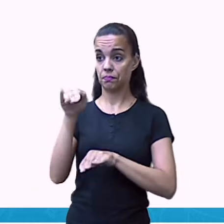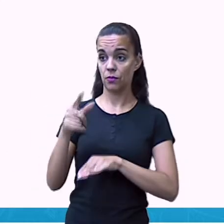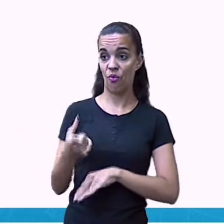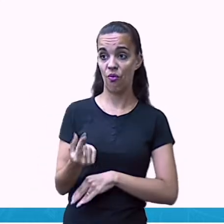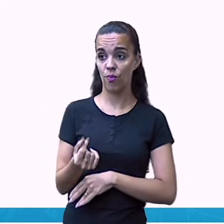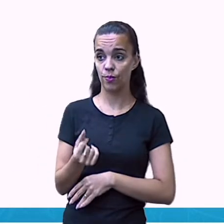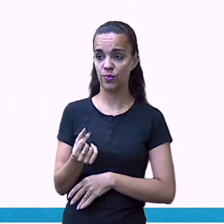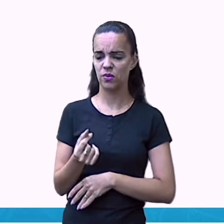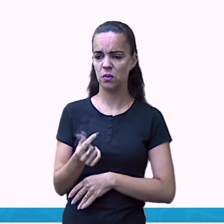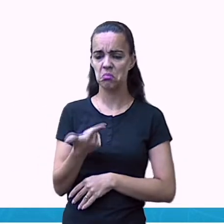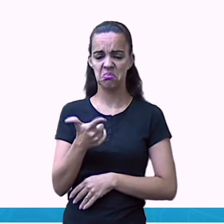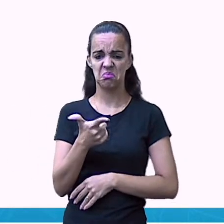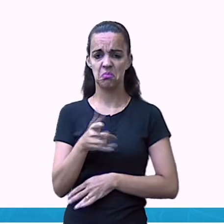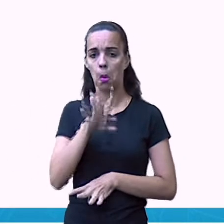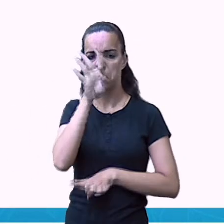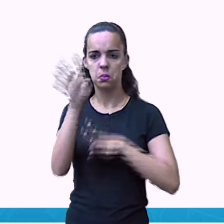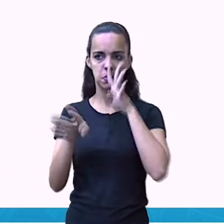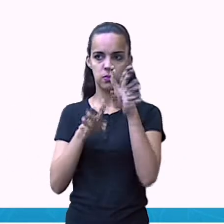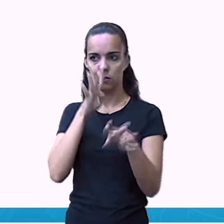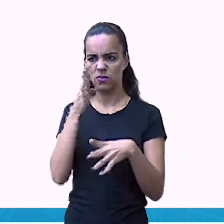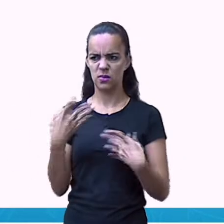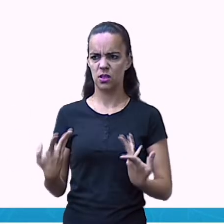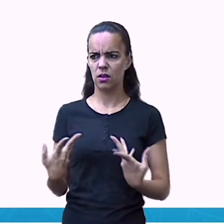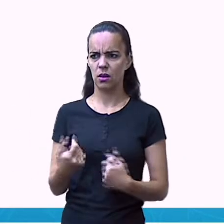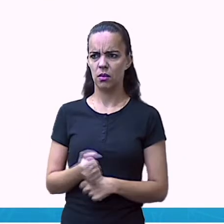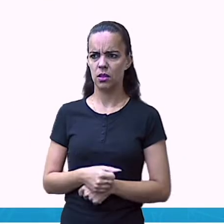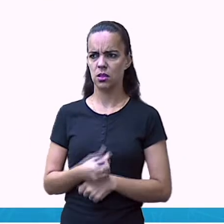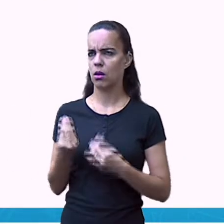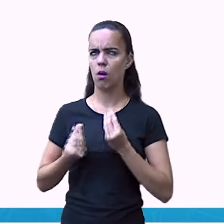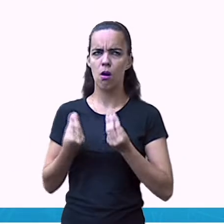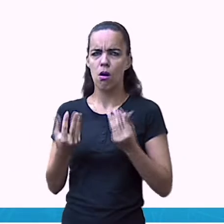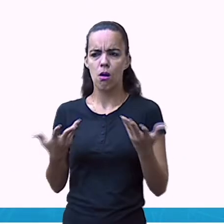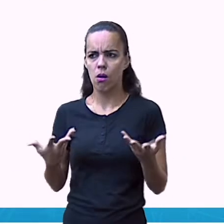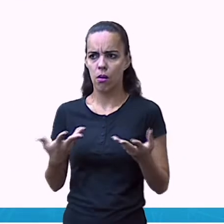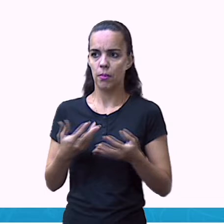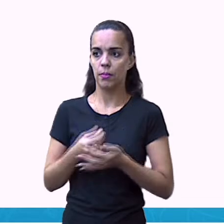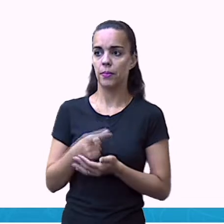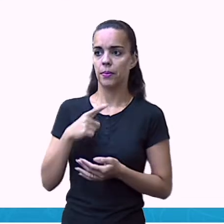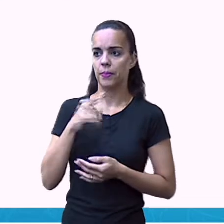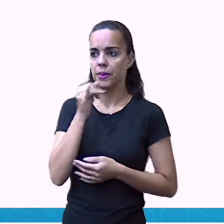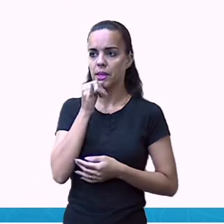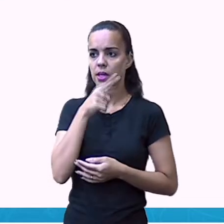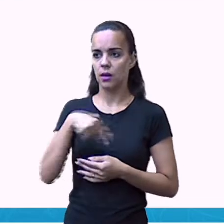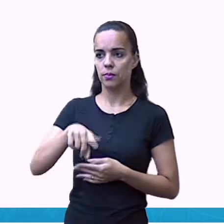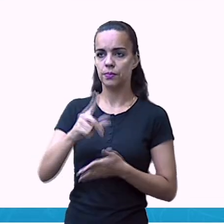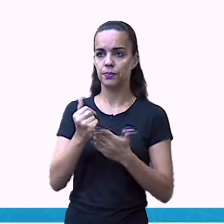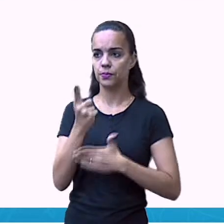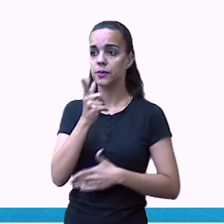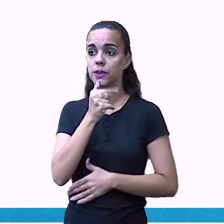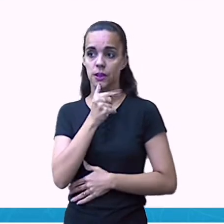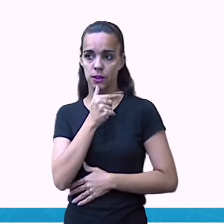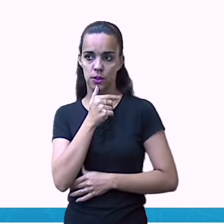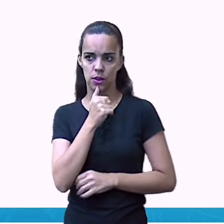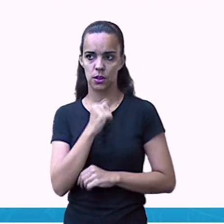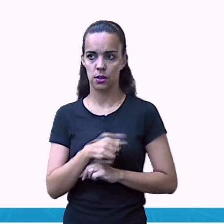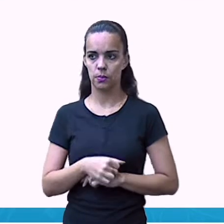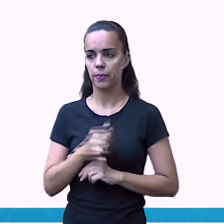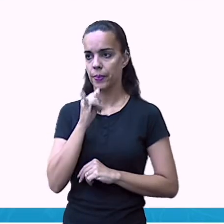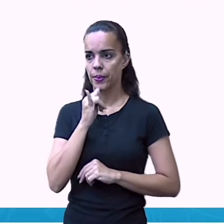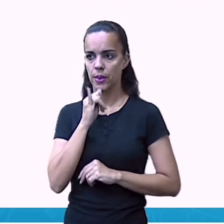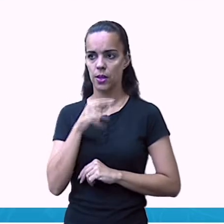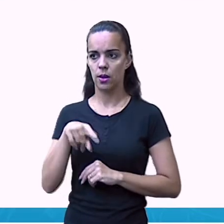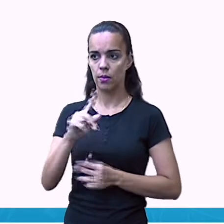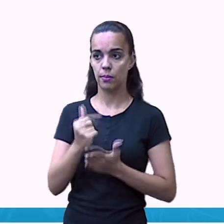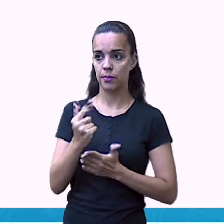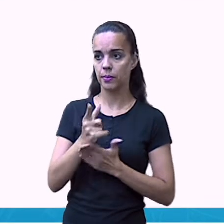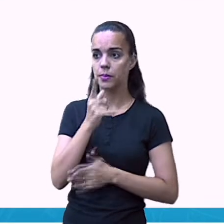preços sem motivos plausíveis. Como assim? Hoje eu fui comprar uma água mineral, um exemplo.